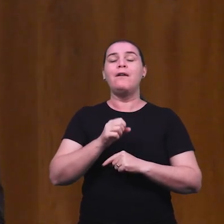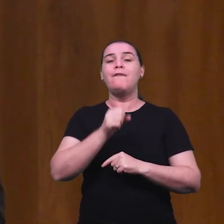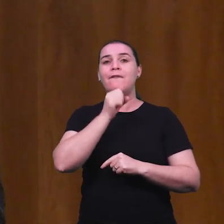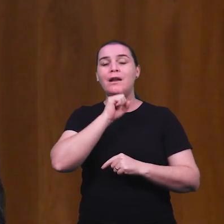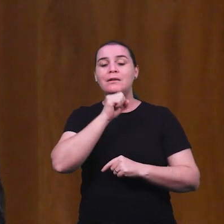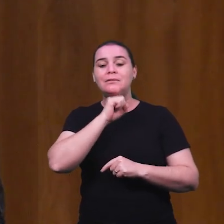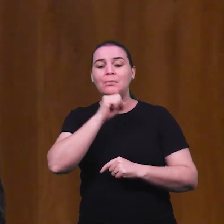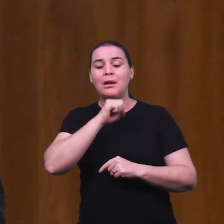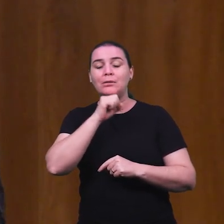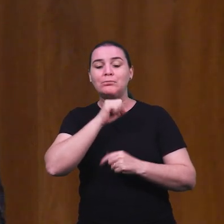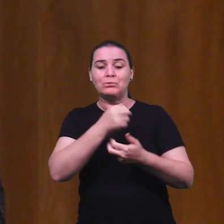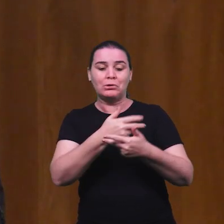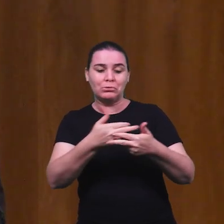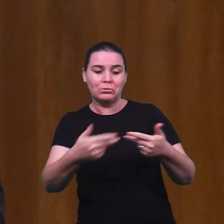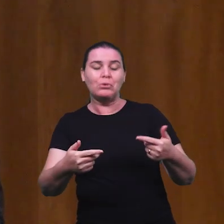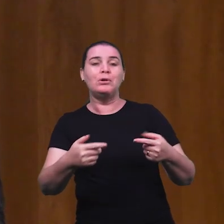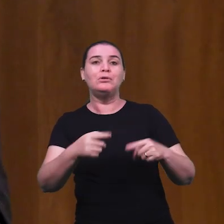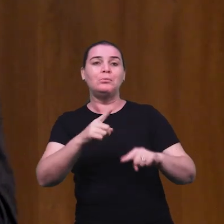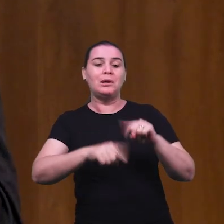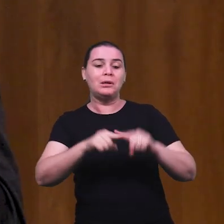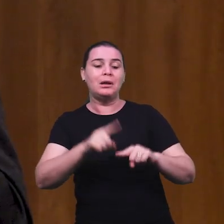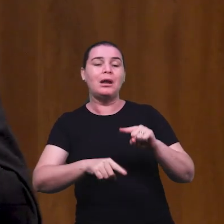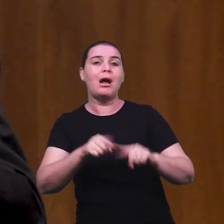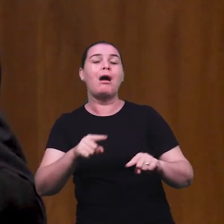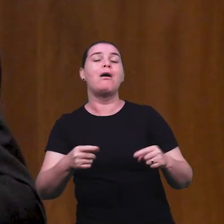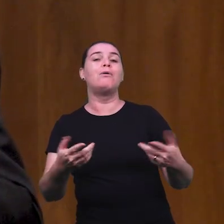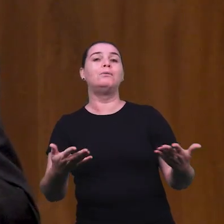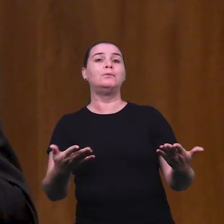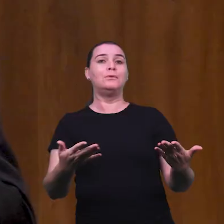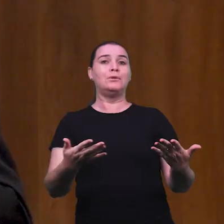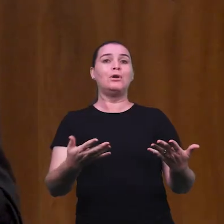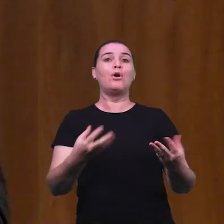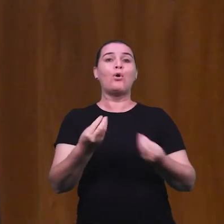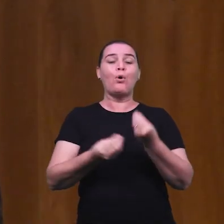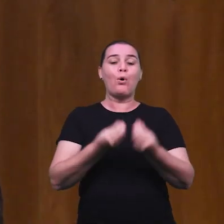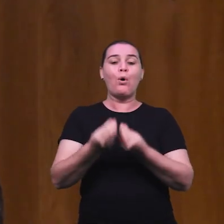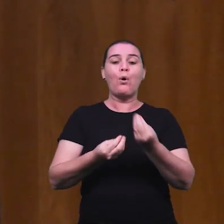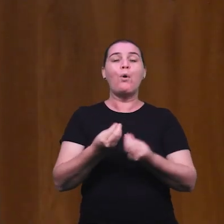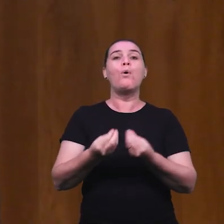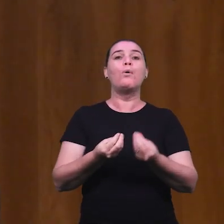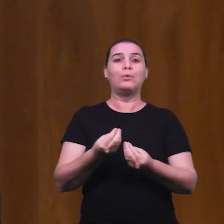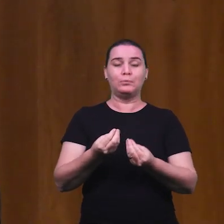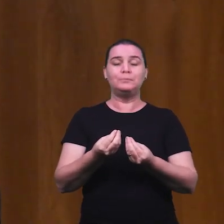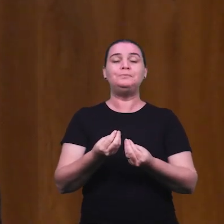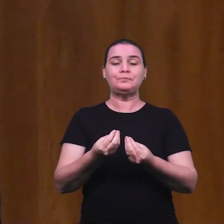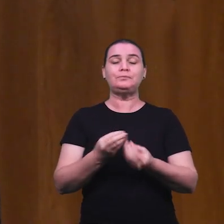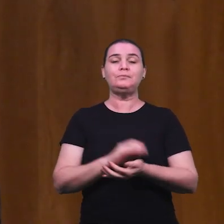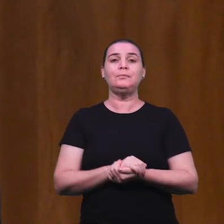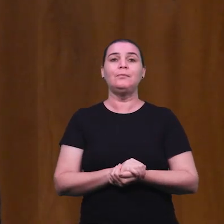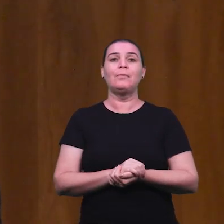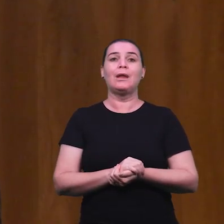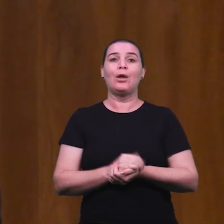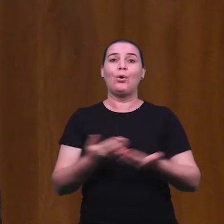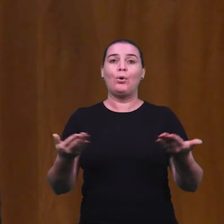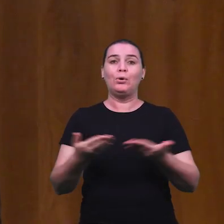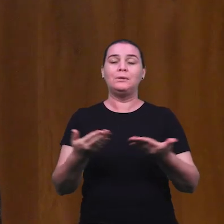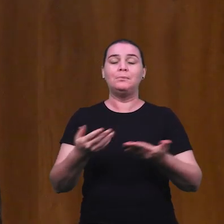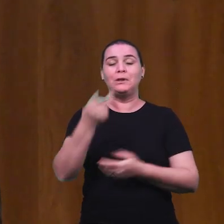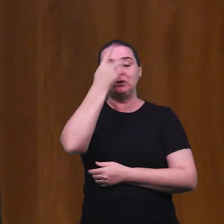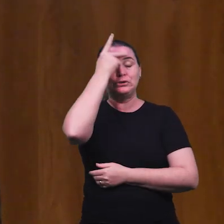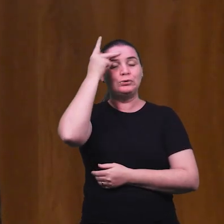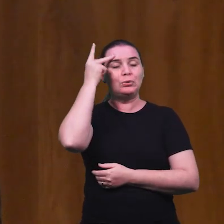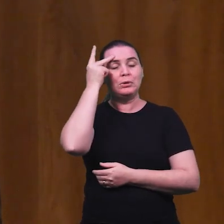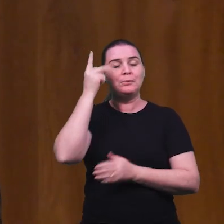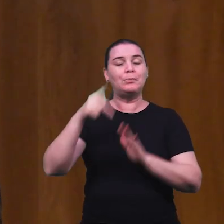desordem? Nós vamos falar aqui a respeito de formas de conservação da matéria. E estamos aqui com membros do Grupo Ciência e